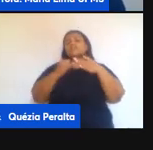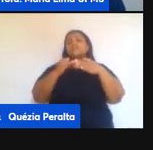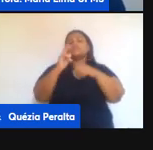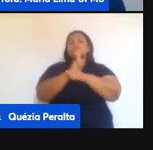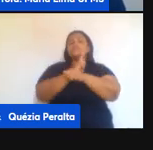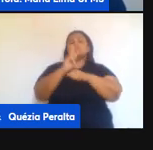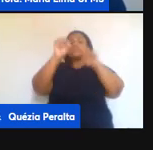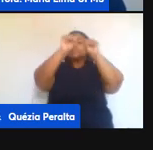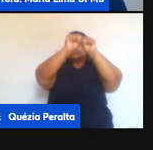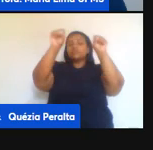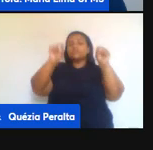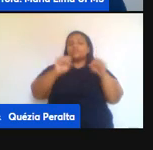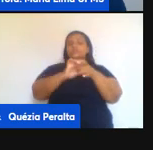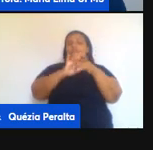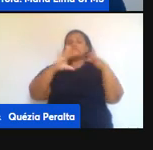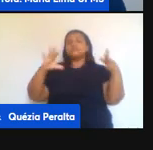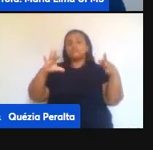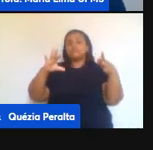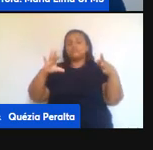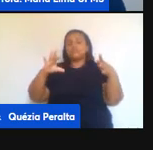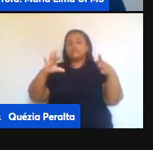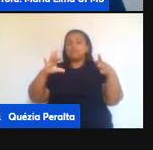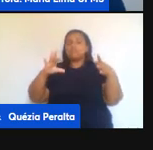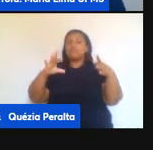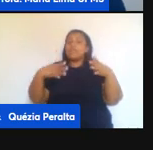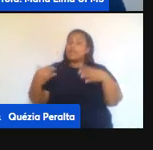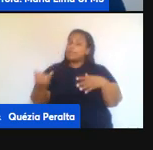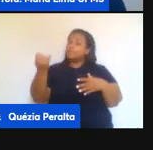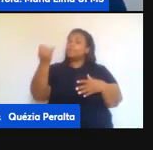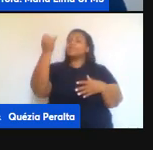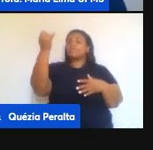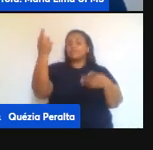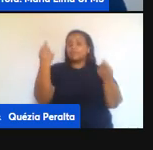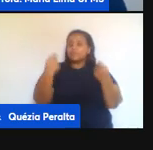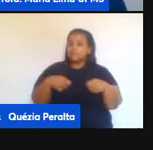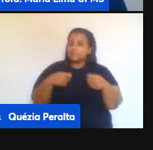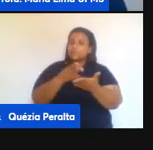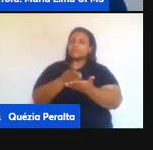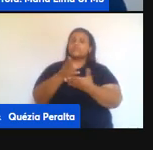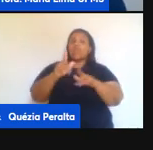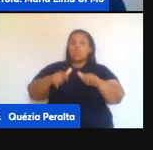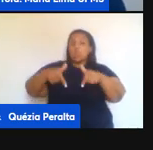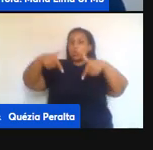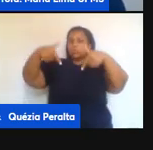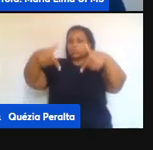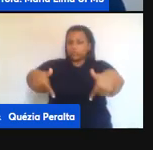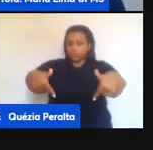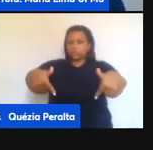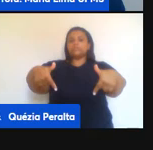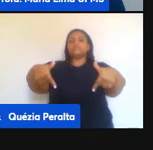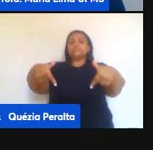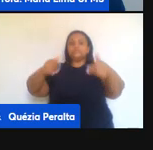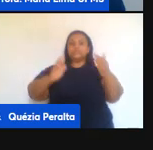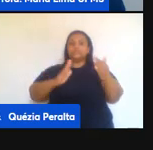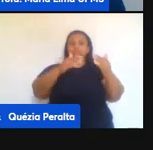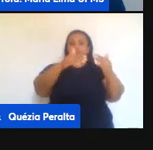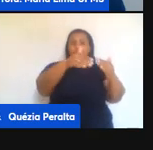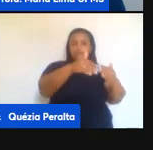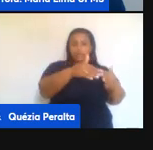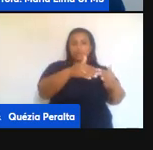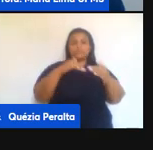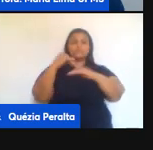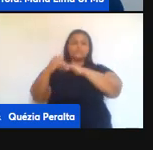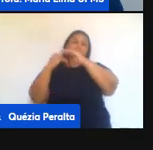democrática menos válido. Então, nós precisamos continuar lutando por essa utopia, né? E aí,